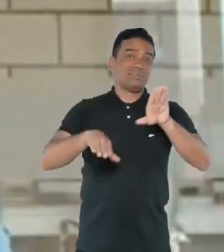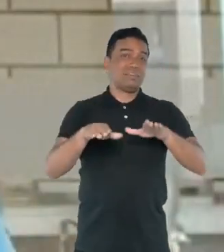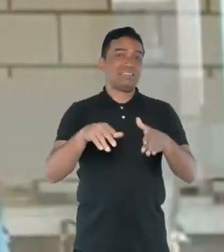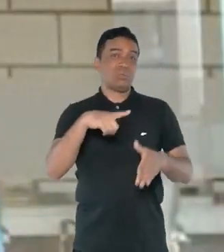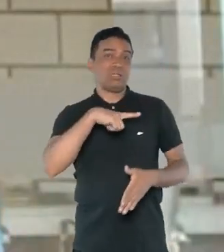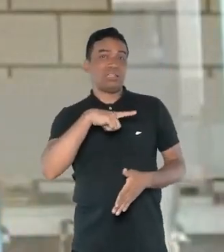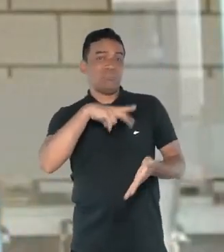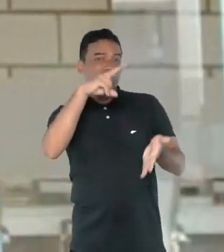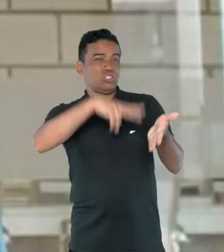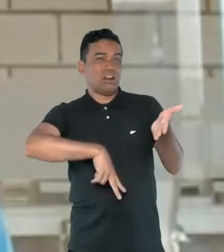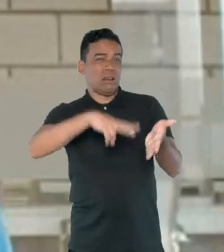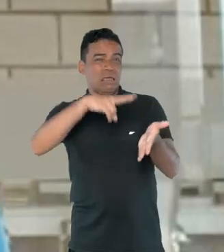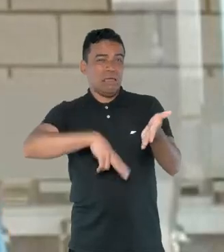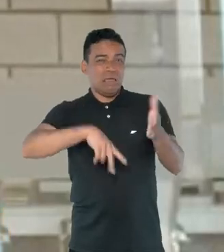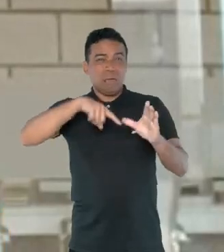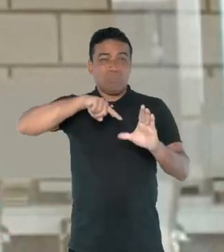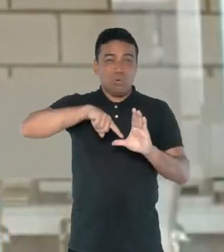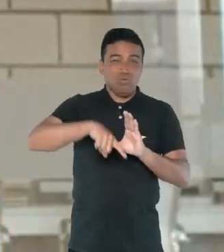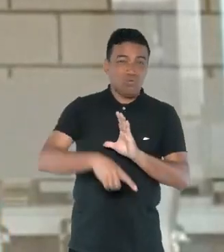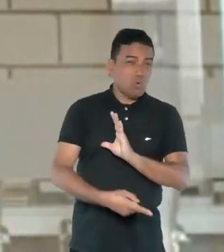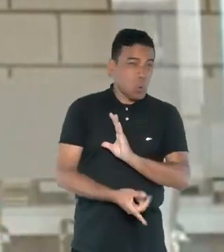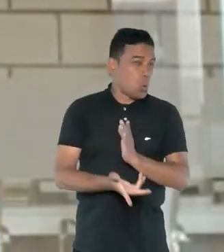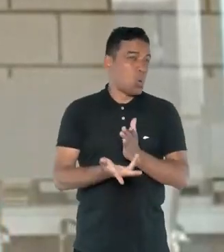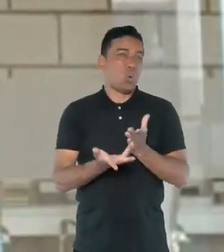de ler com